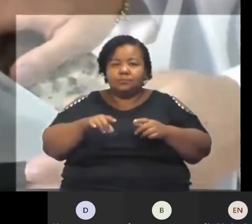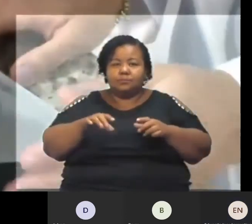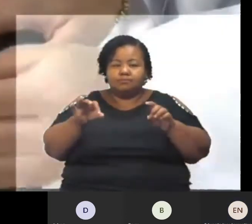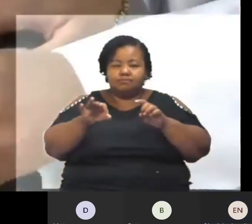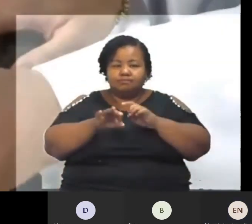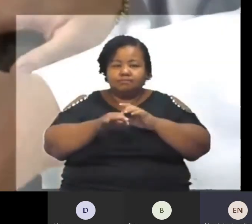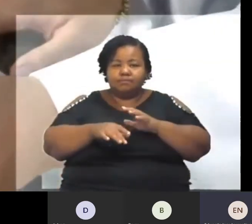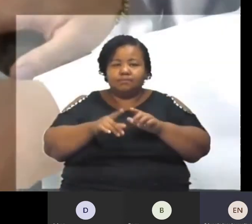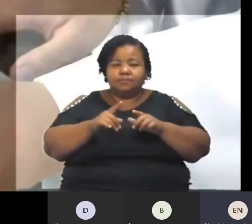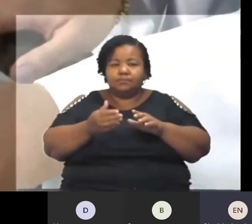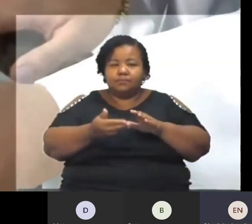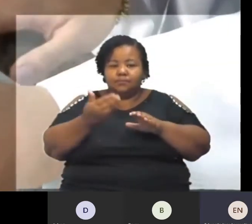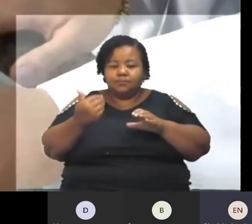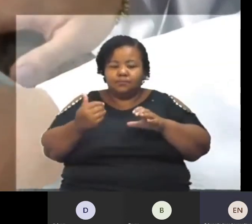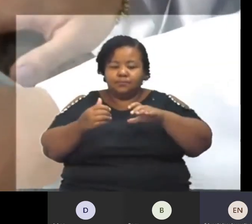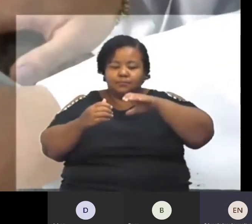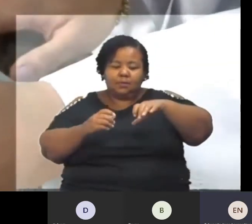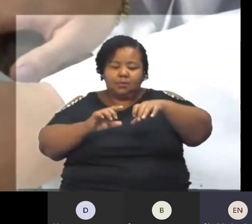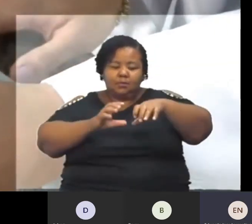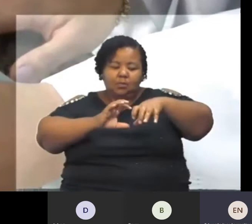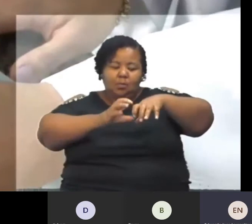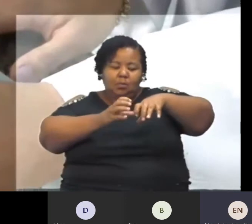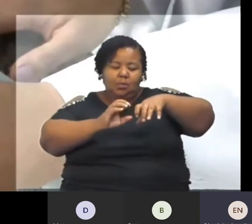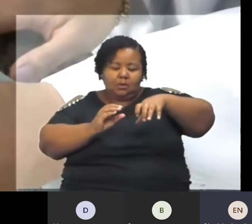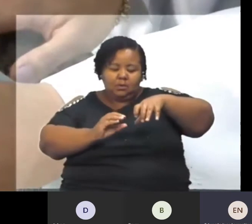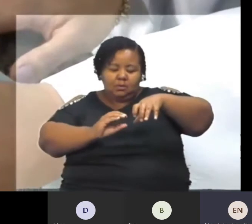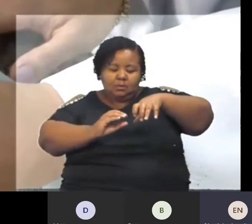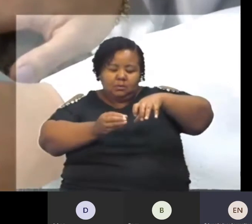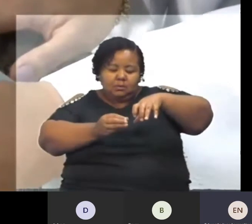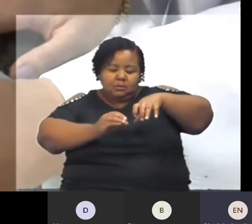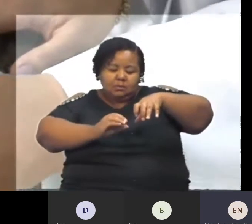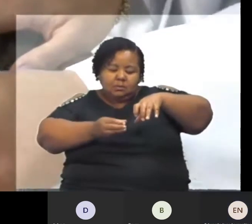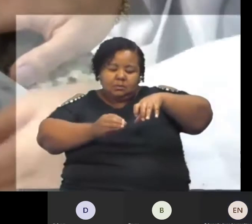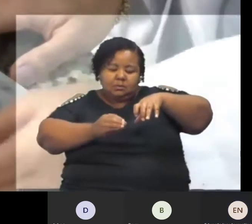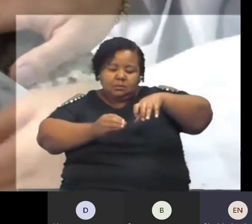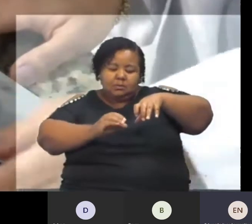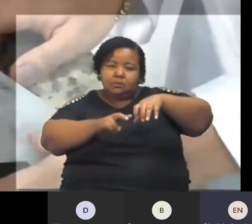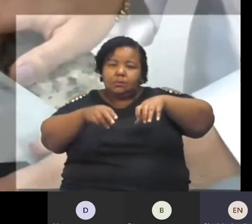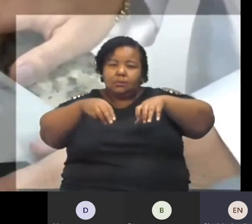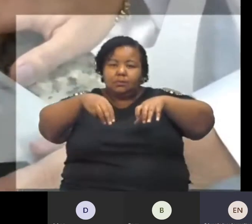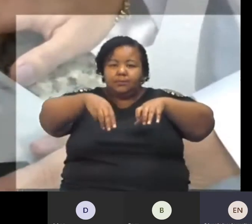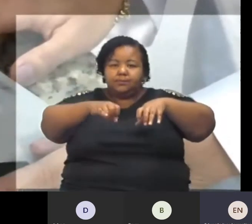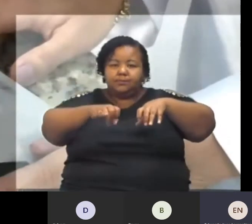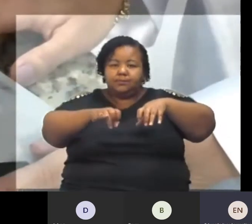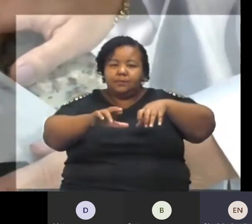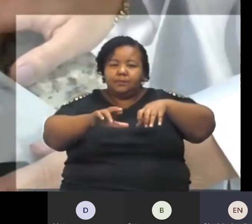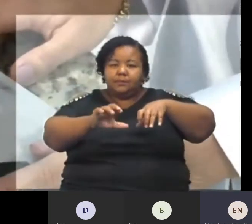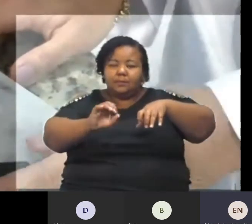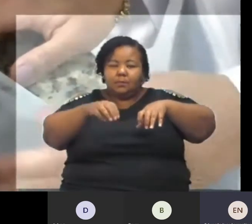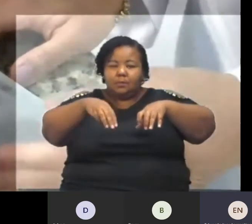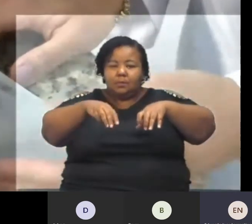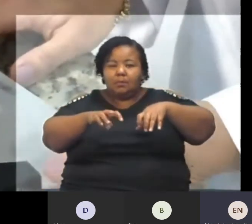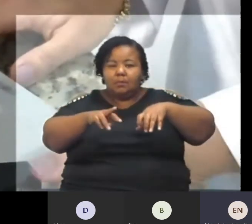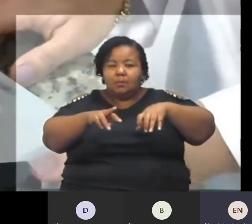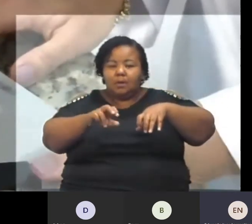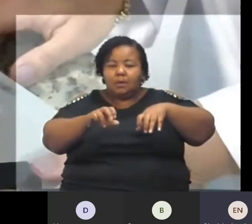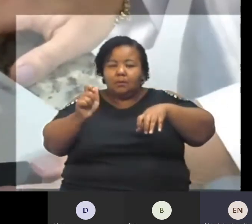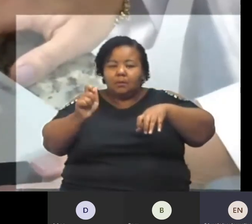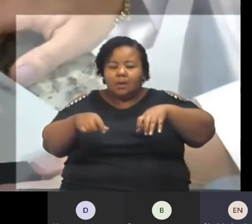nítido. Do lado, nós temos um parafuso menor chamado micrômetro. E o micrômetro, ele serve para